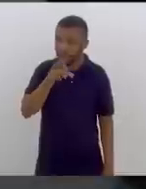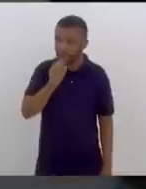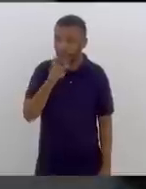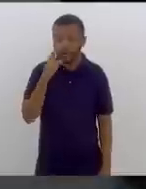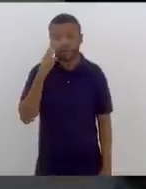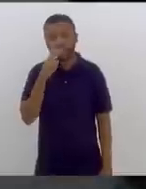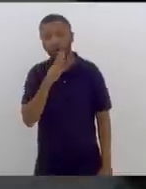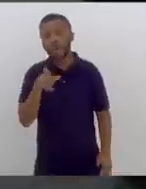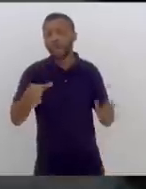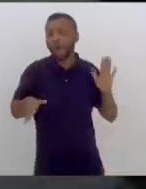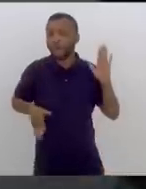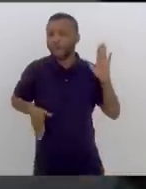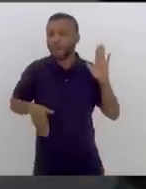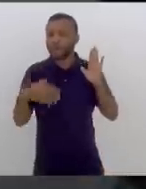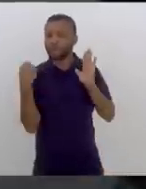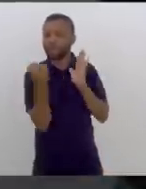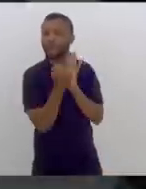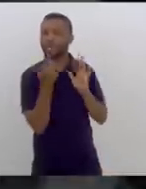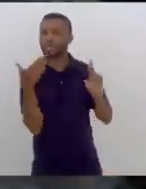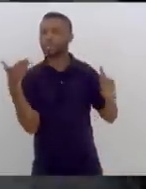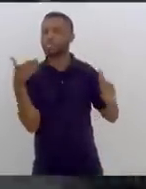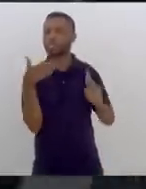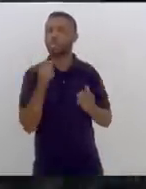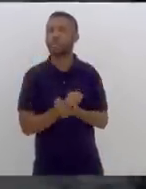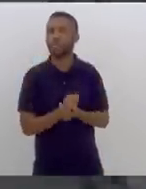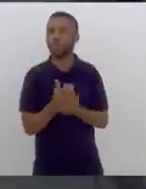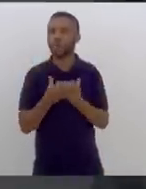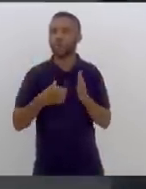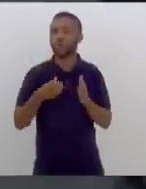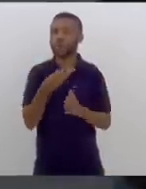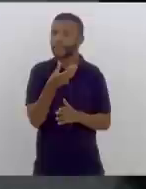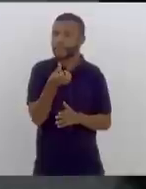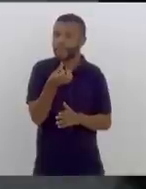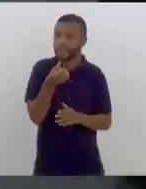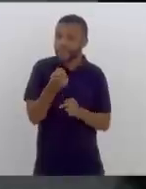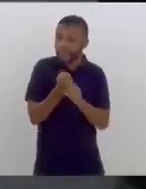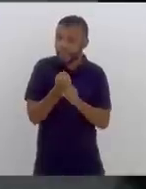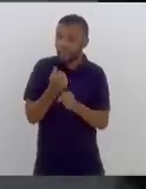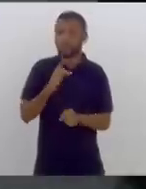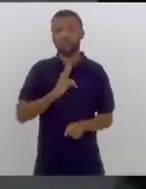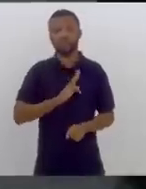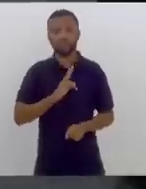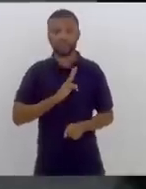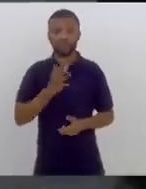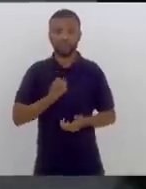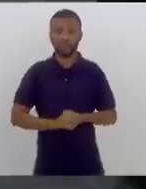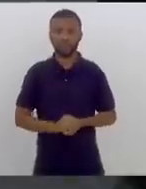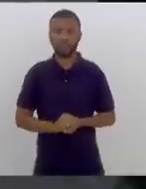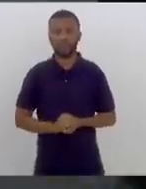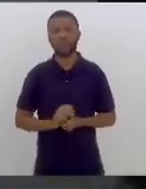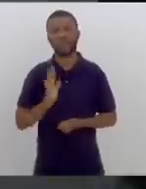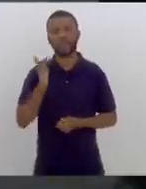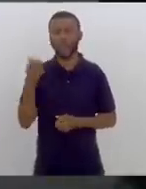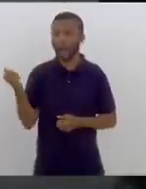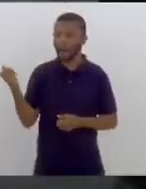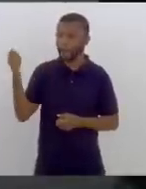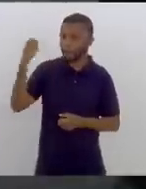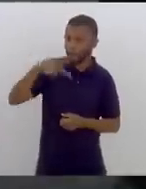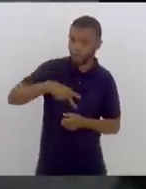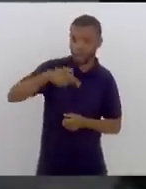bandido com 36 anos de polícia já reformado